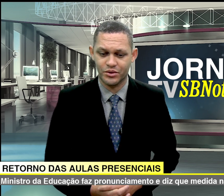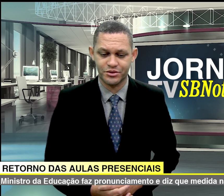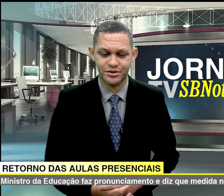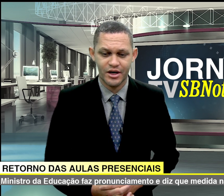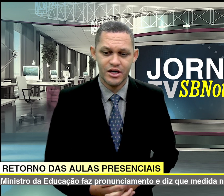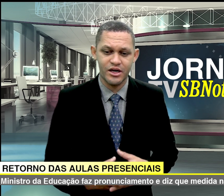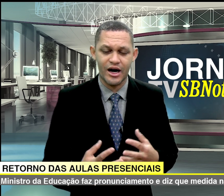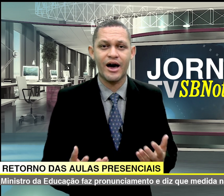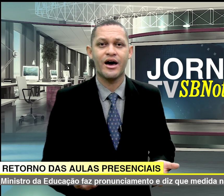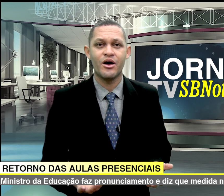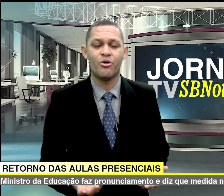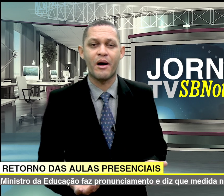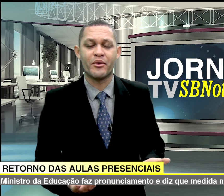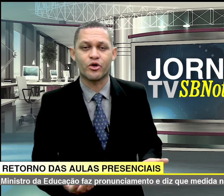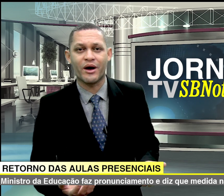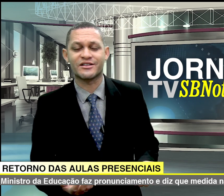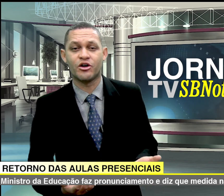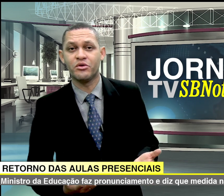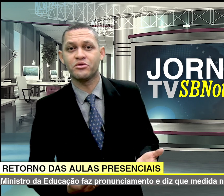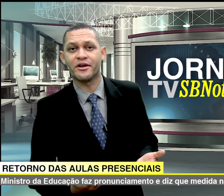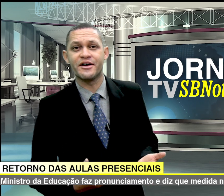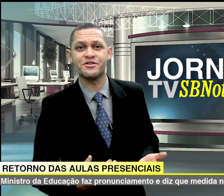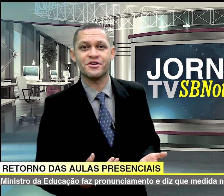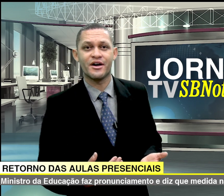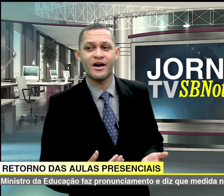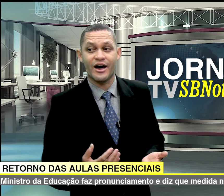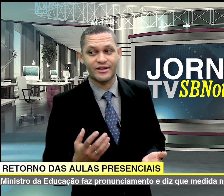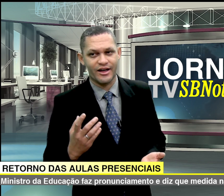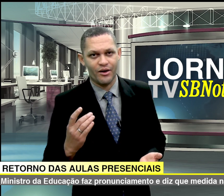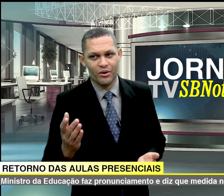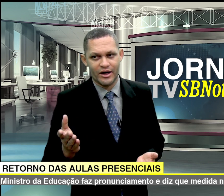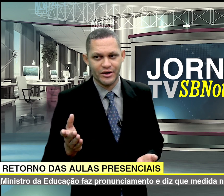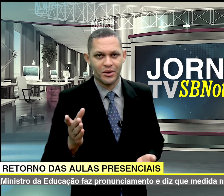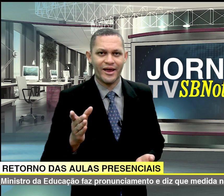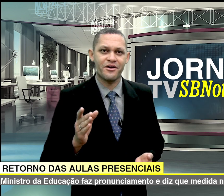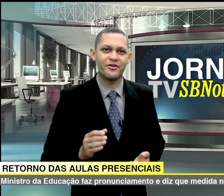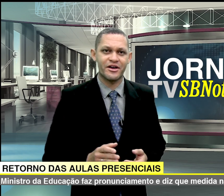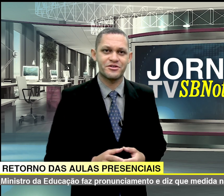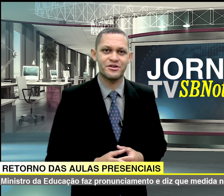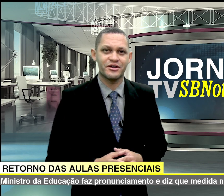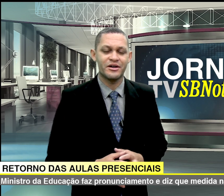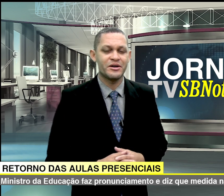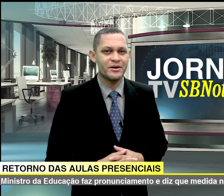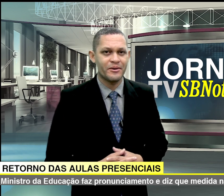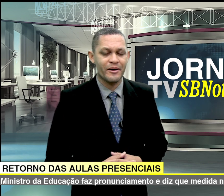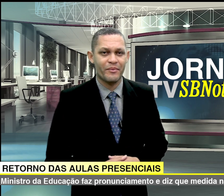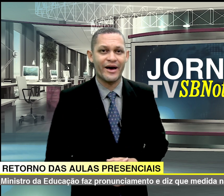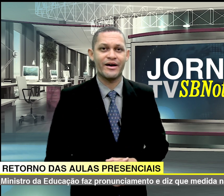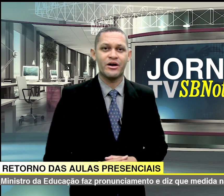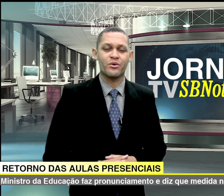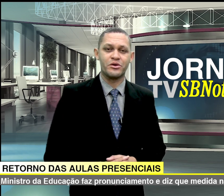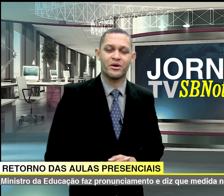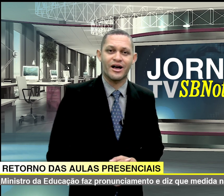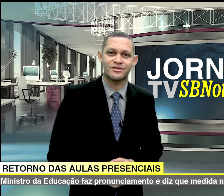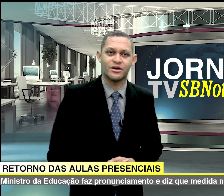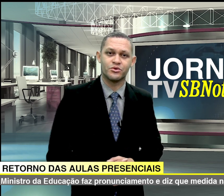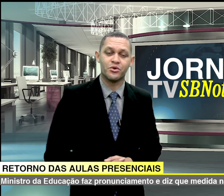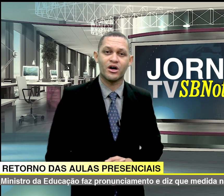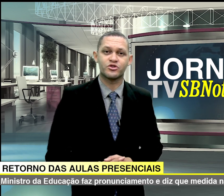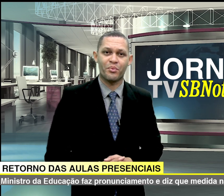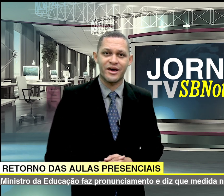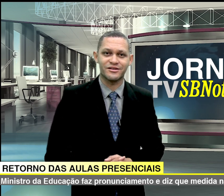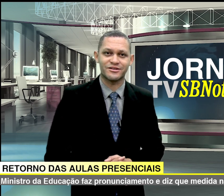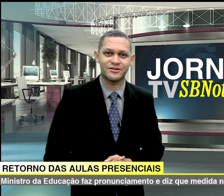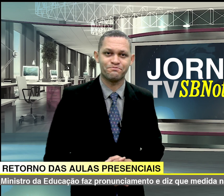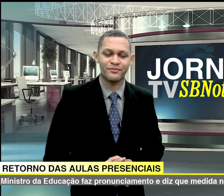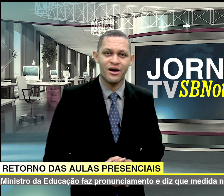desses alunos. E há uma preocupação muito grande, até olhando lá na frente, né, para com a educação do